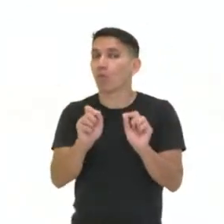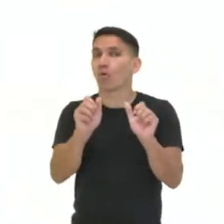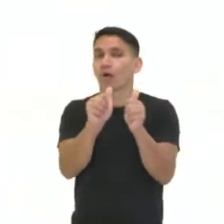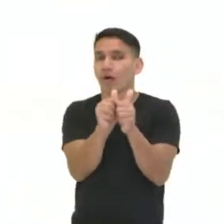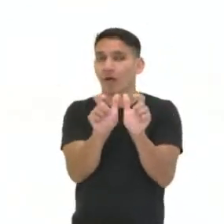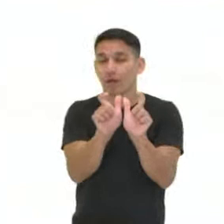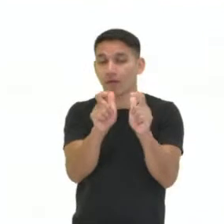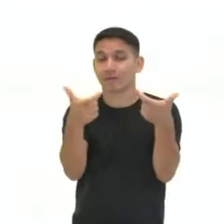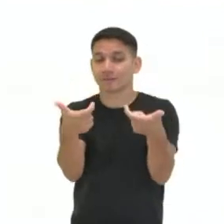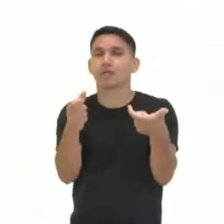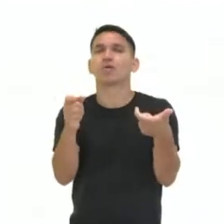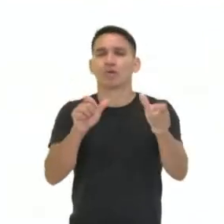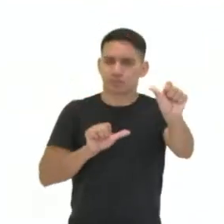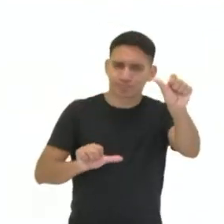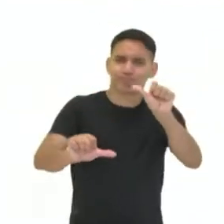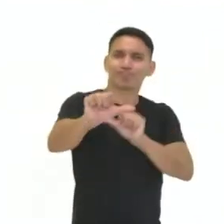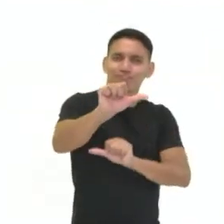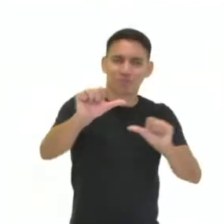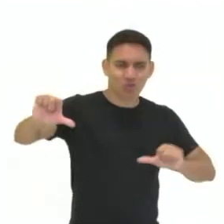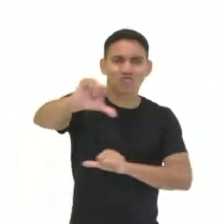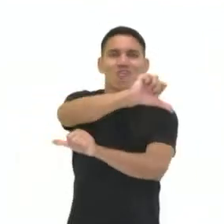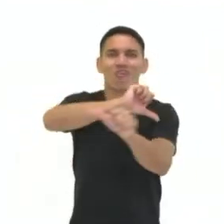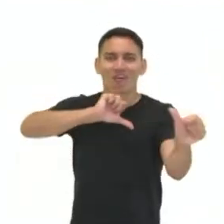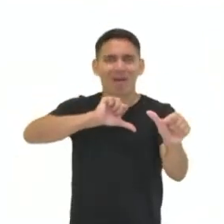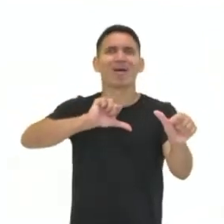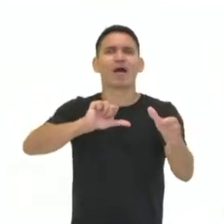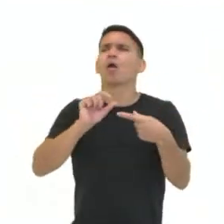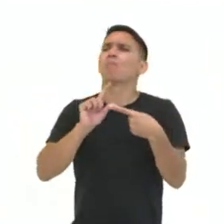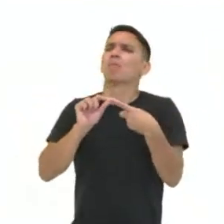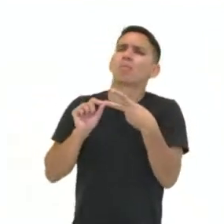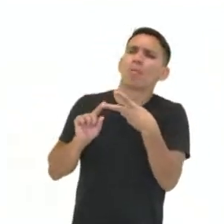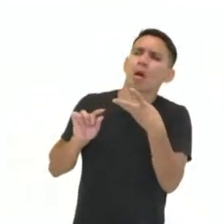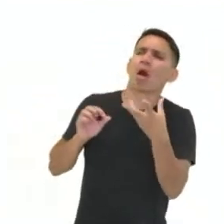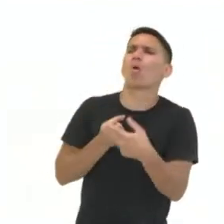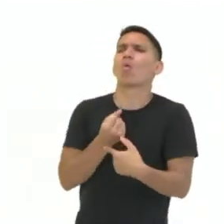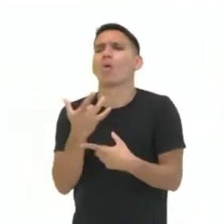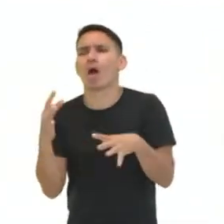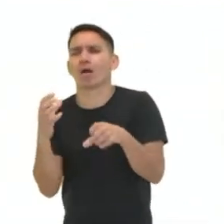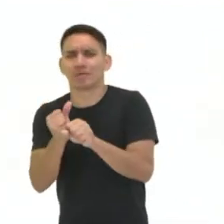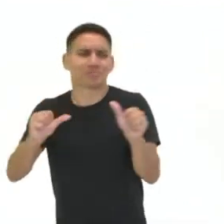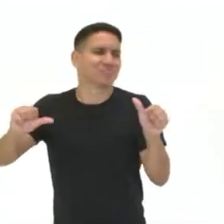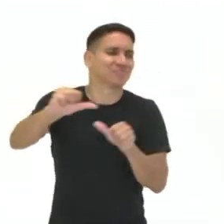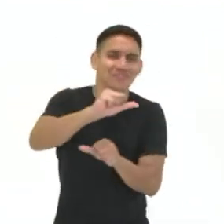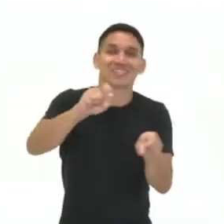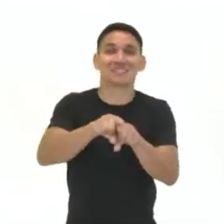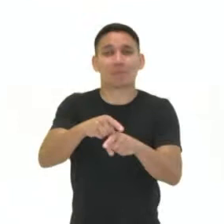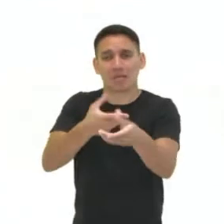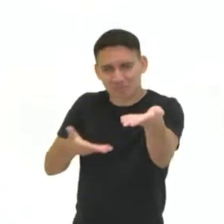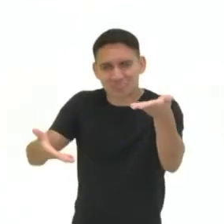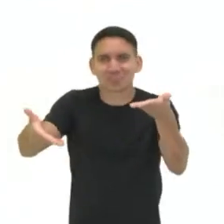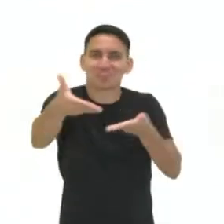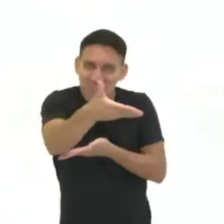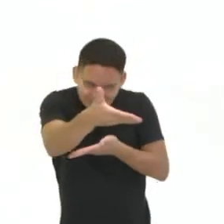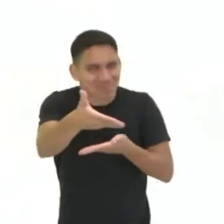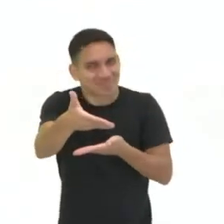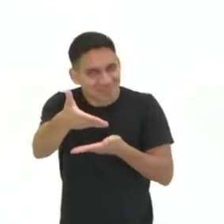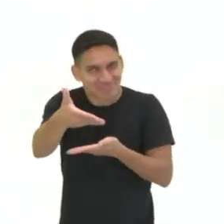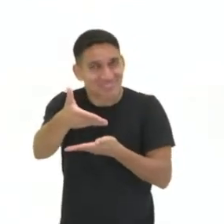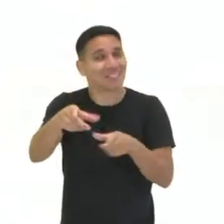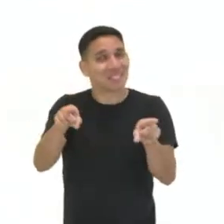trocar, cambiar, comutar, mutuar, reciprocar, né? Reciprocar, ó, diferente,